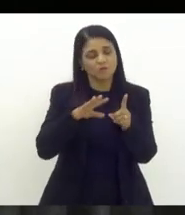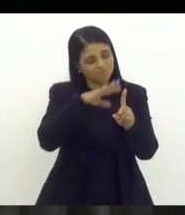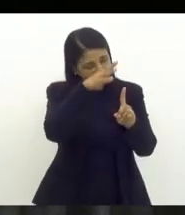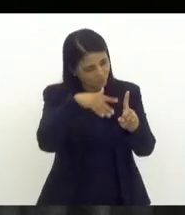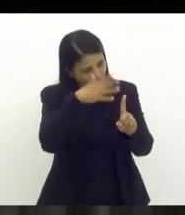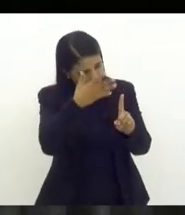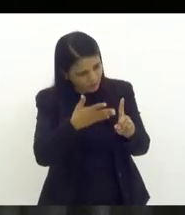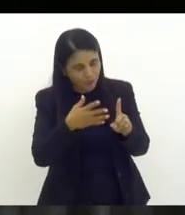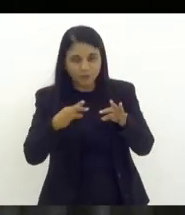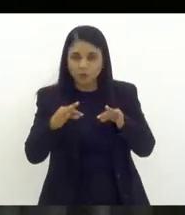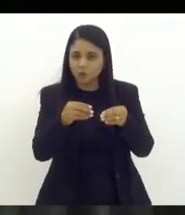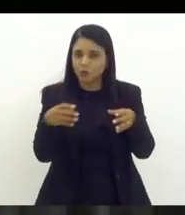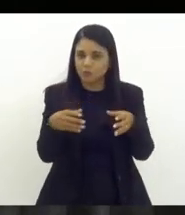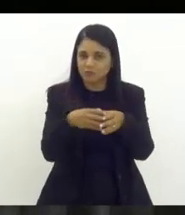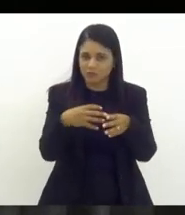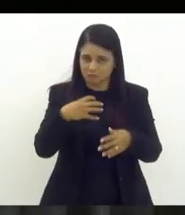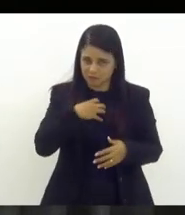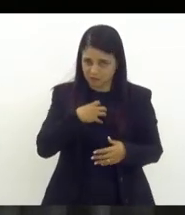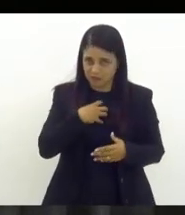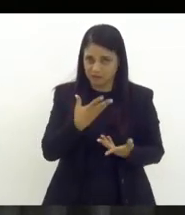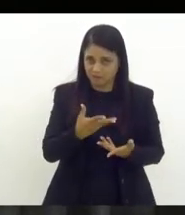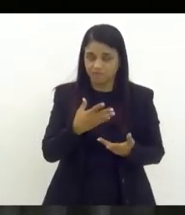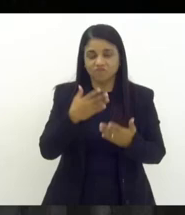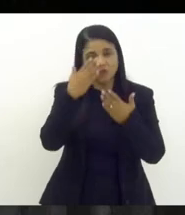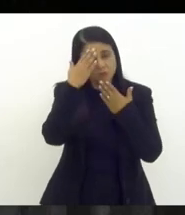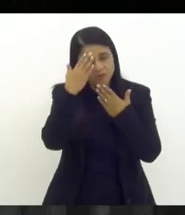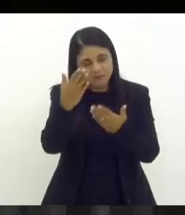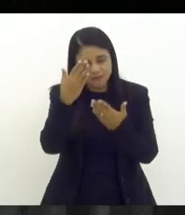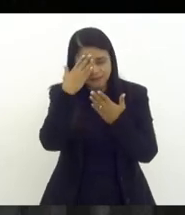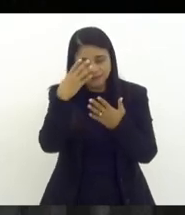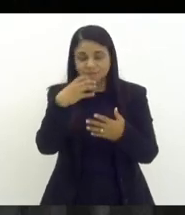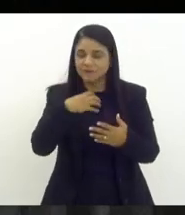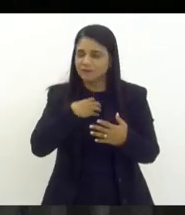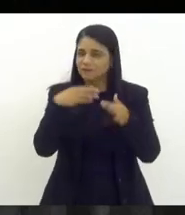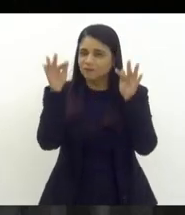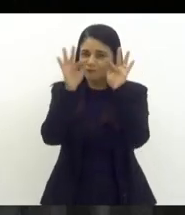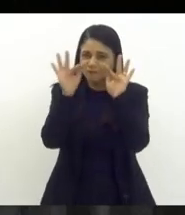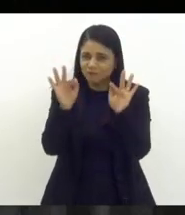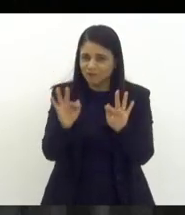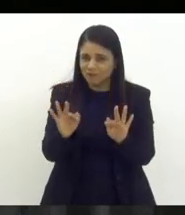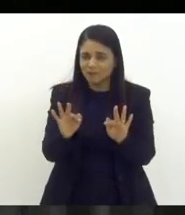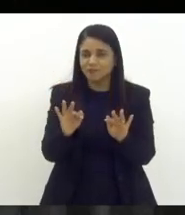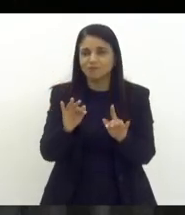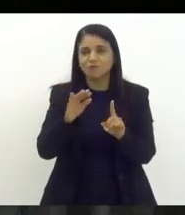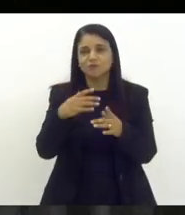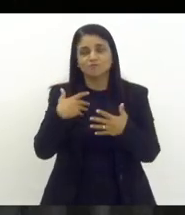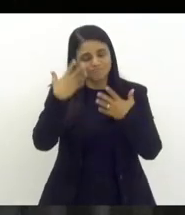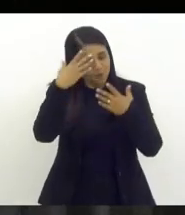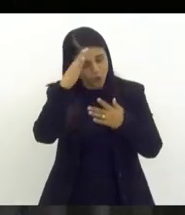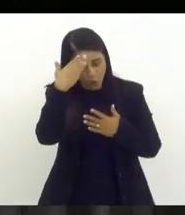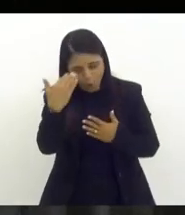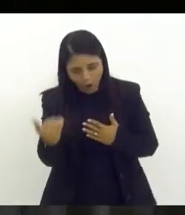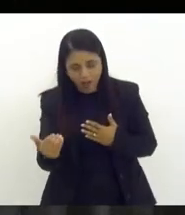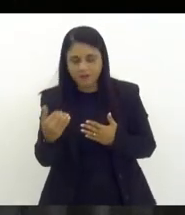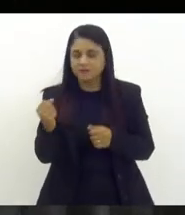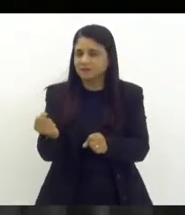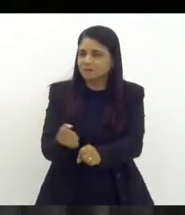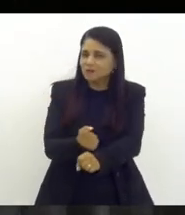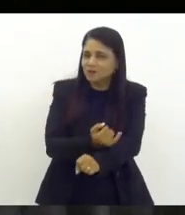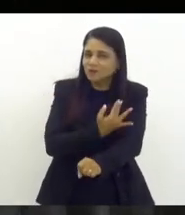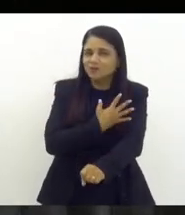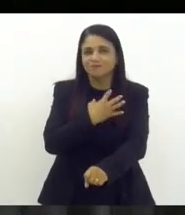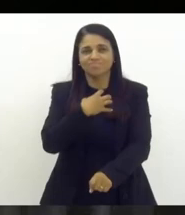homenageados agradeço muito estou muito feliz muito honrada muito emocionada